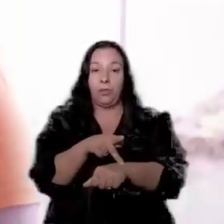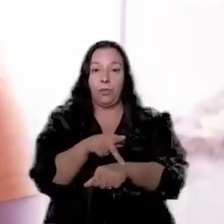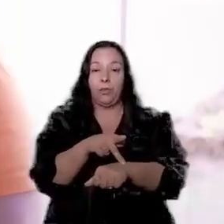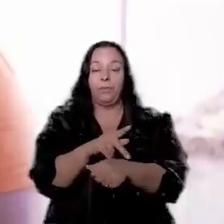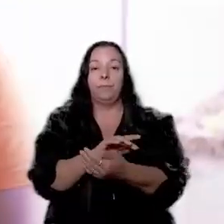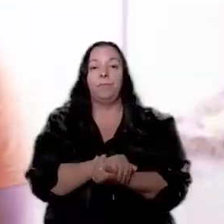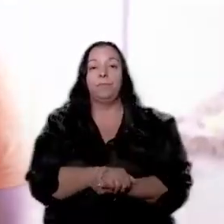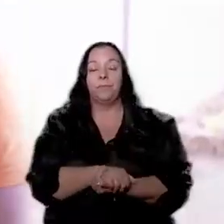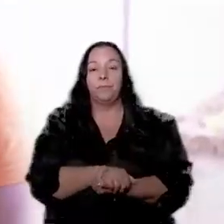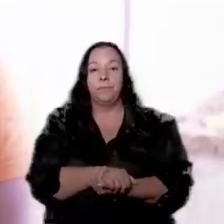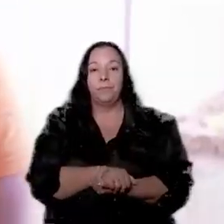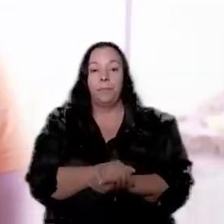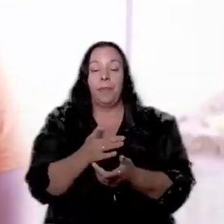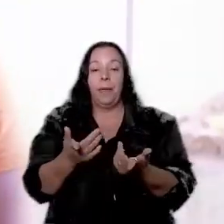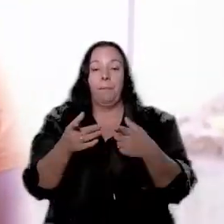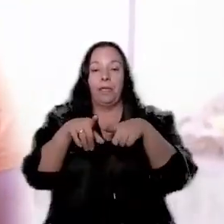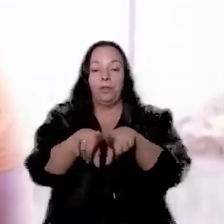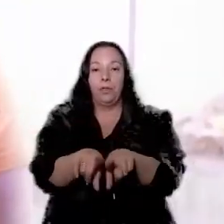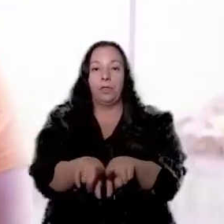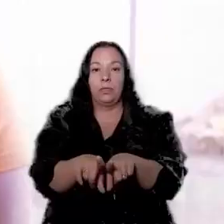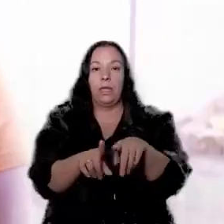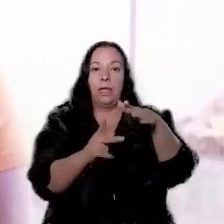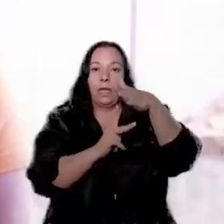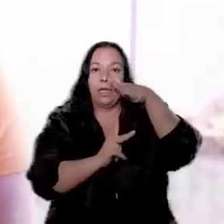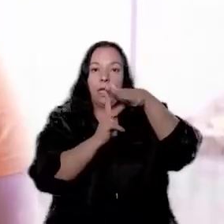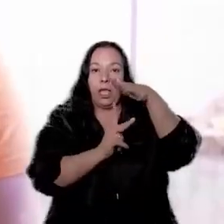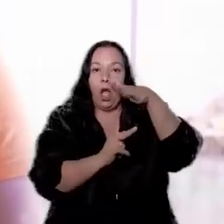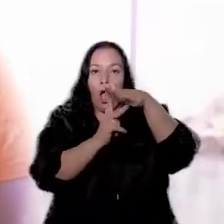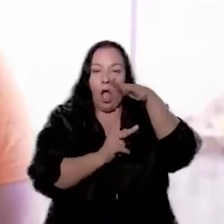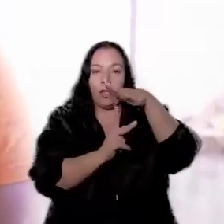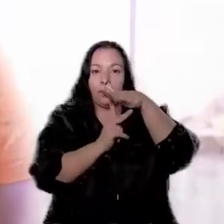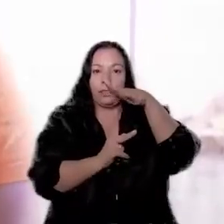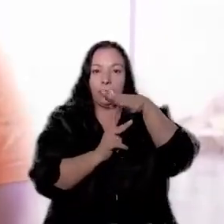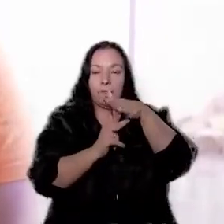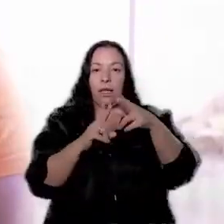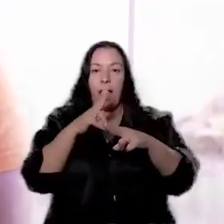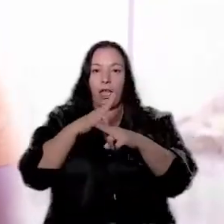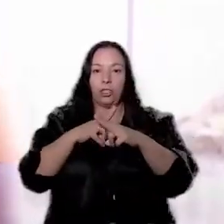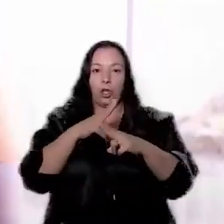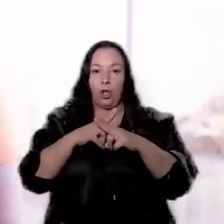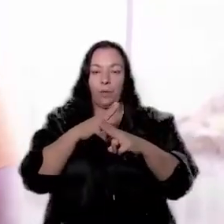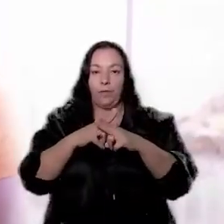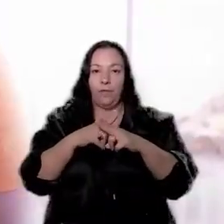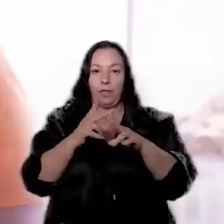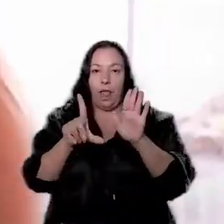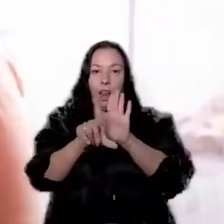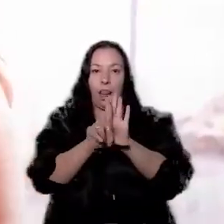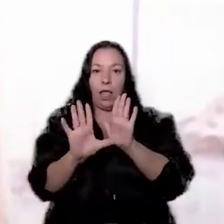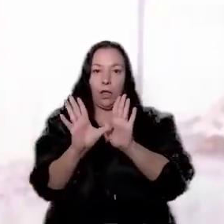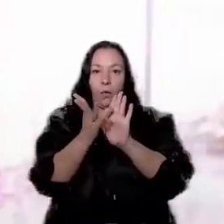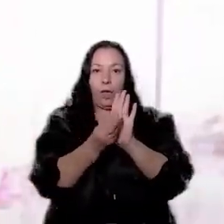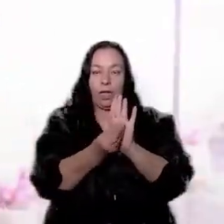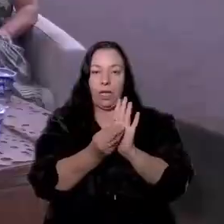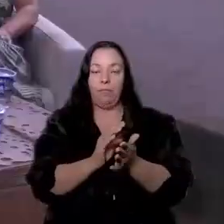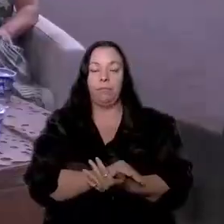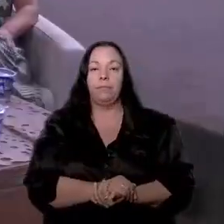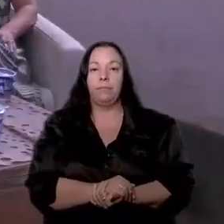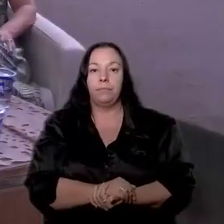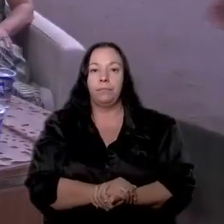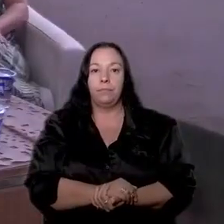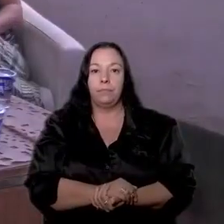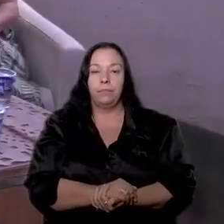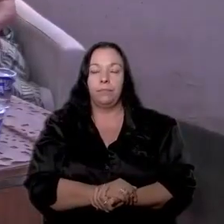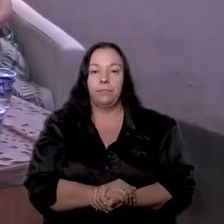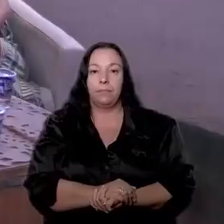coqueiros brancos e calça jeans. Usa óculos redondos de aro marrom e leva no pescoço o crachá dos participantes do evento. A